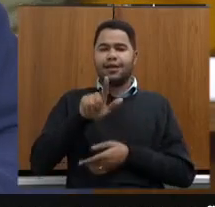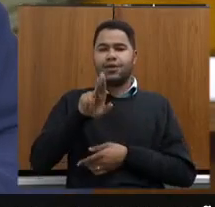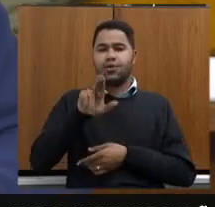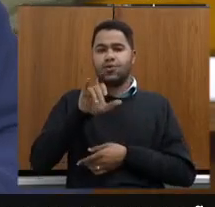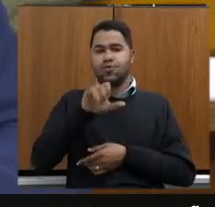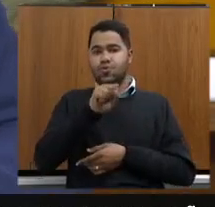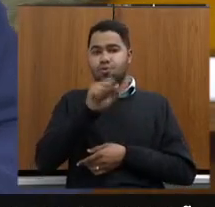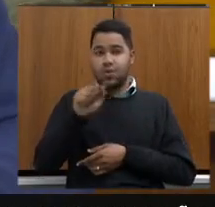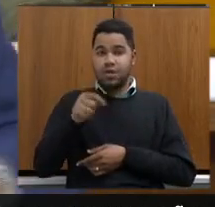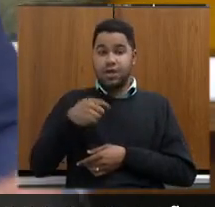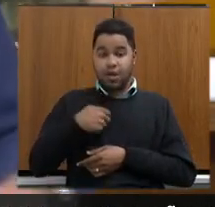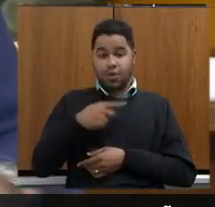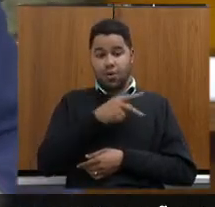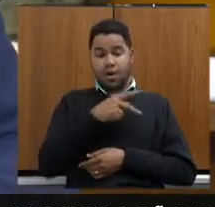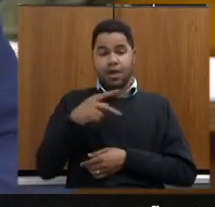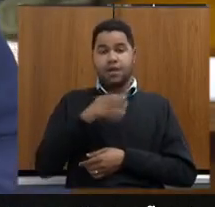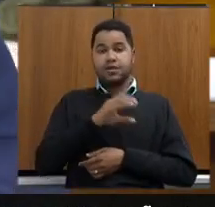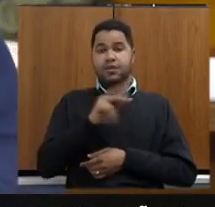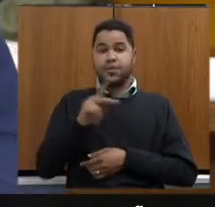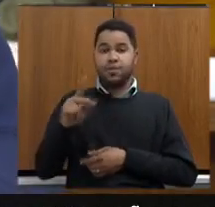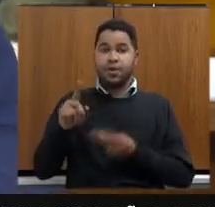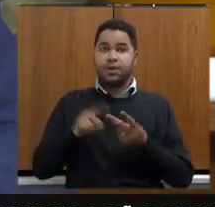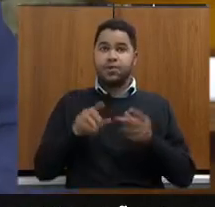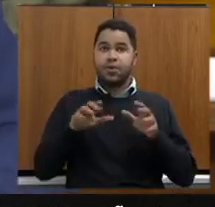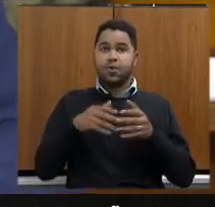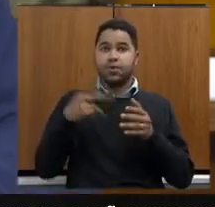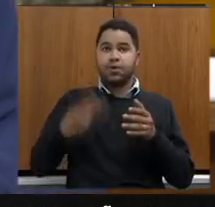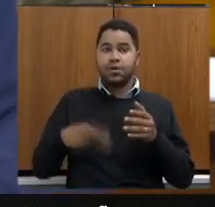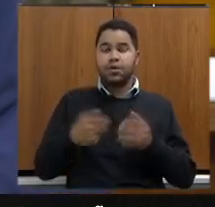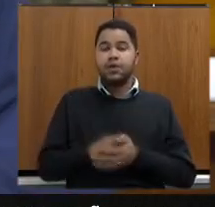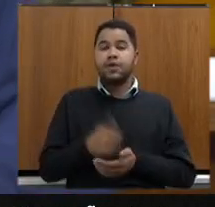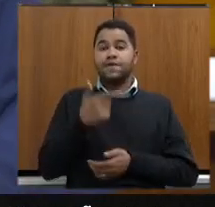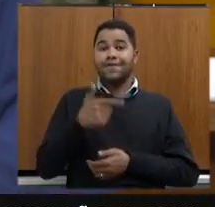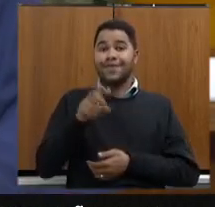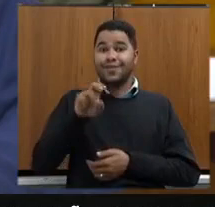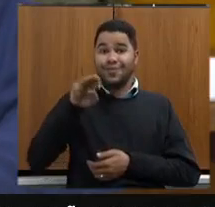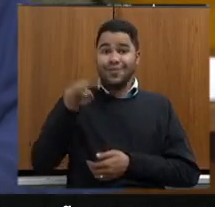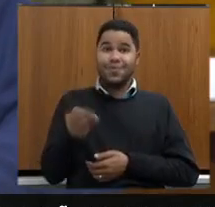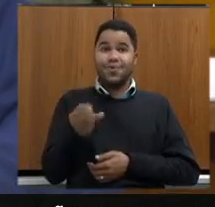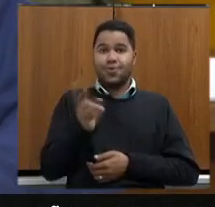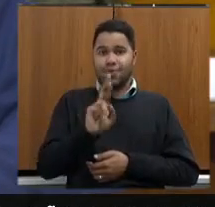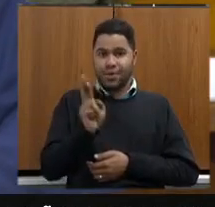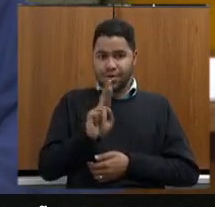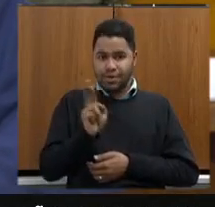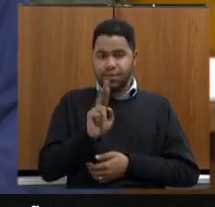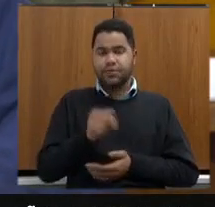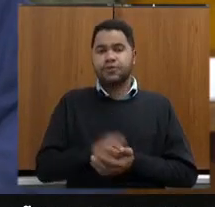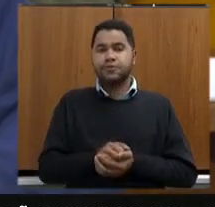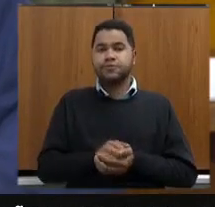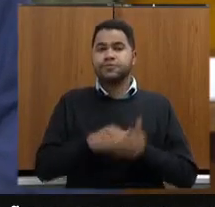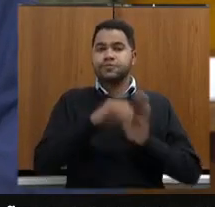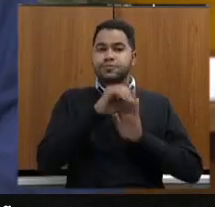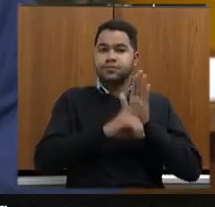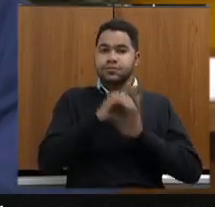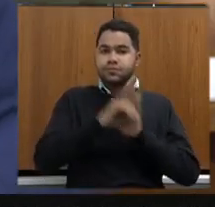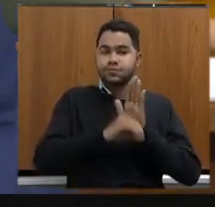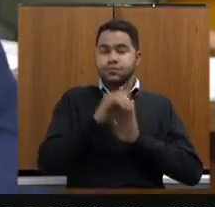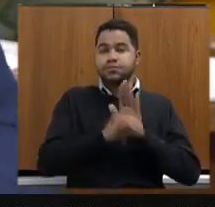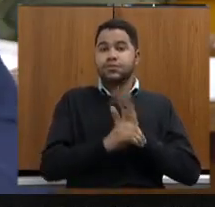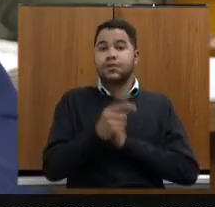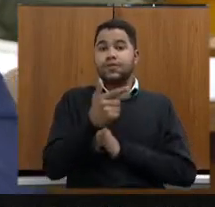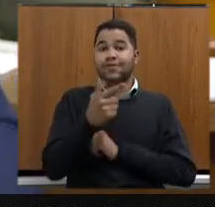condição de presidente do CPP e da desta comissão de que dos 25 milhões de reais os estados